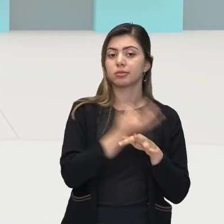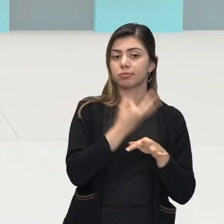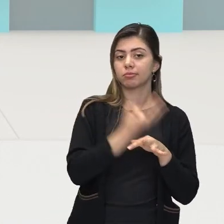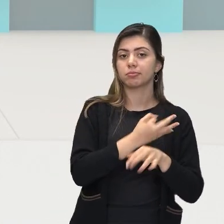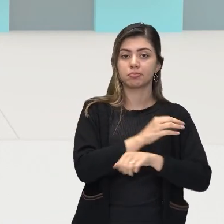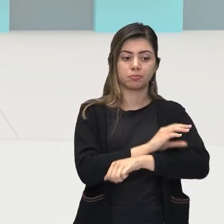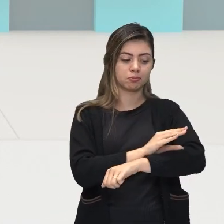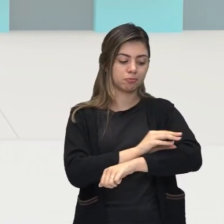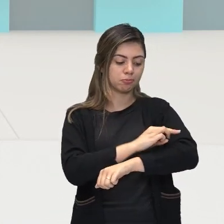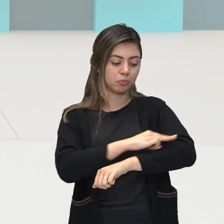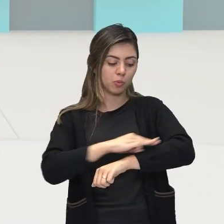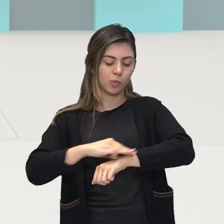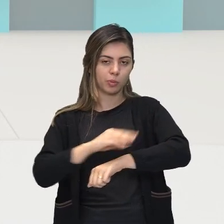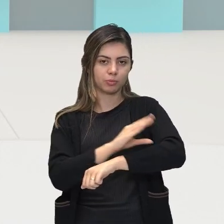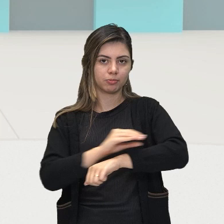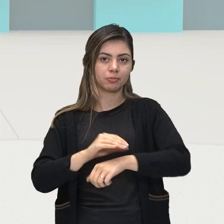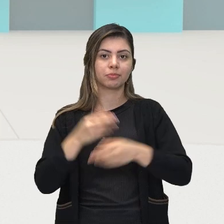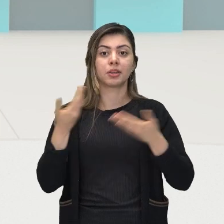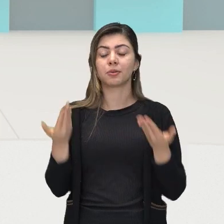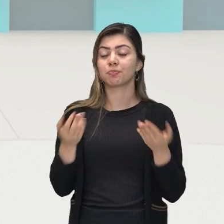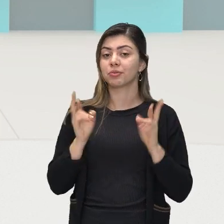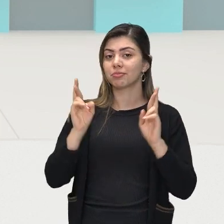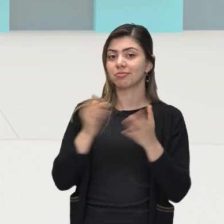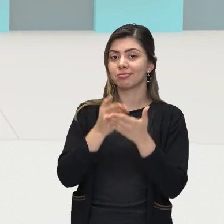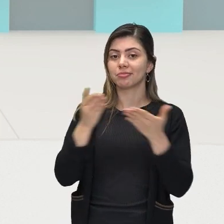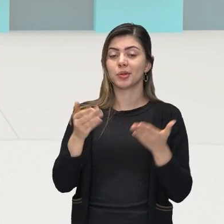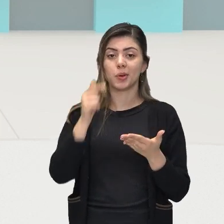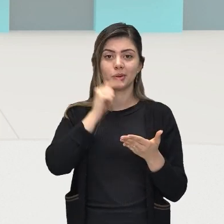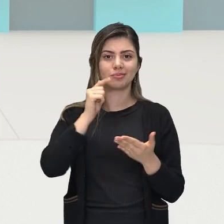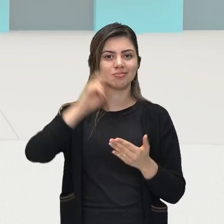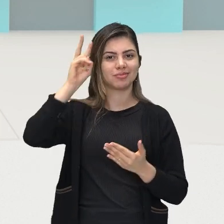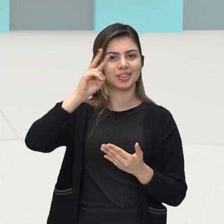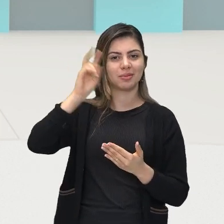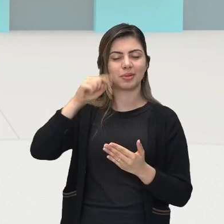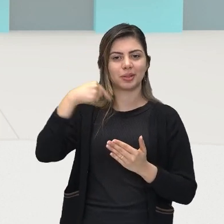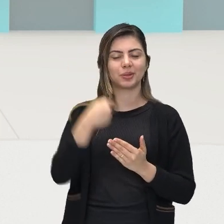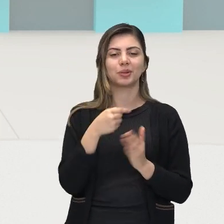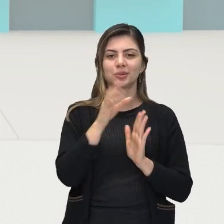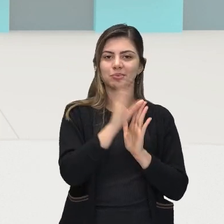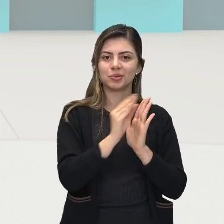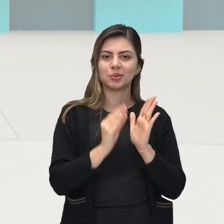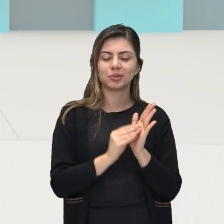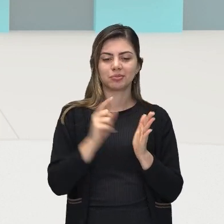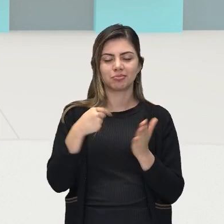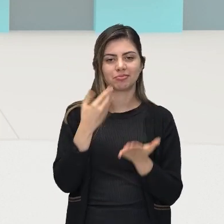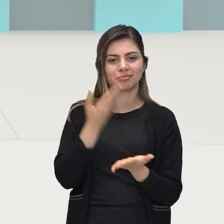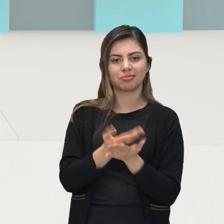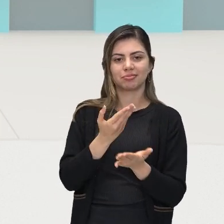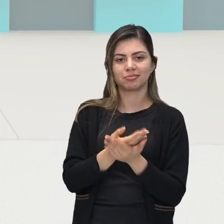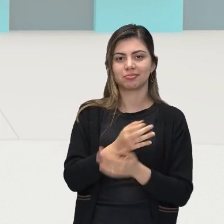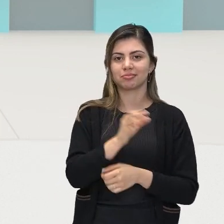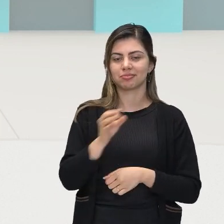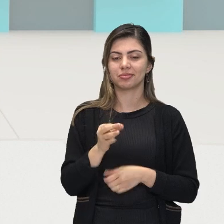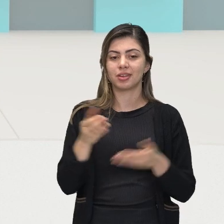muscular. Então, espero que vocês tenham conseguido aí relembrar os principais tópicos das nossas aulas dadas